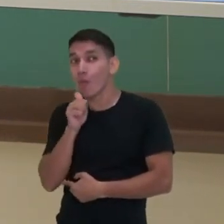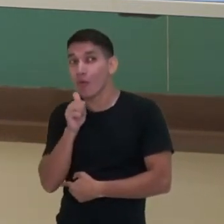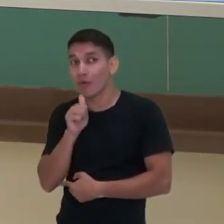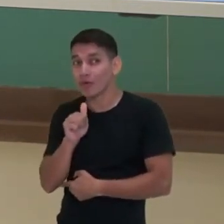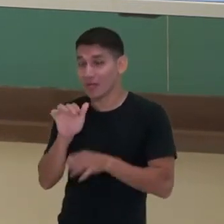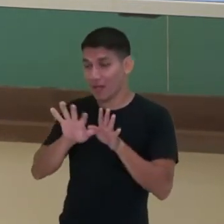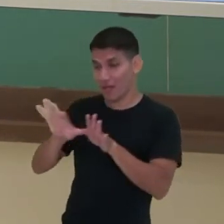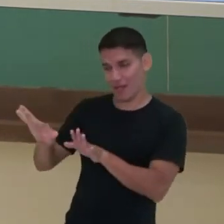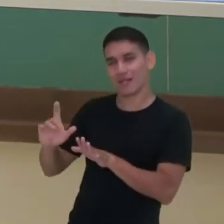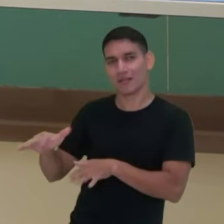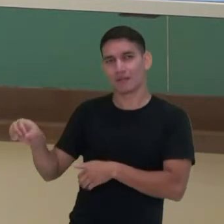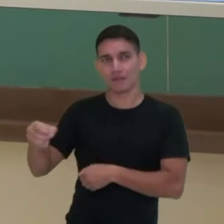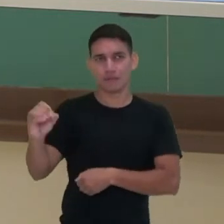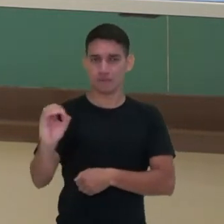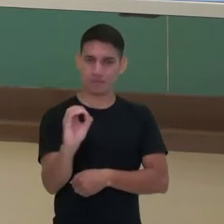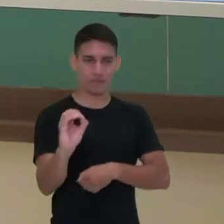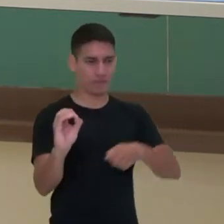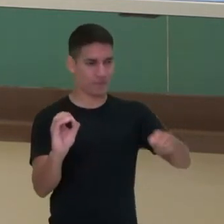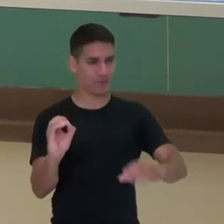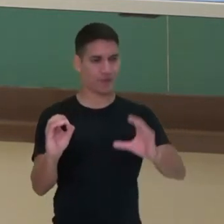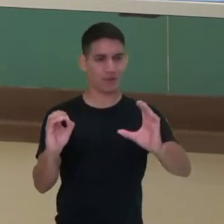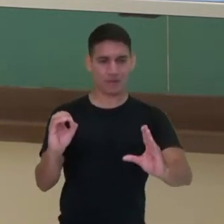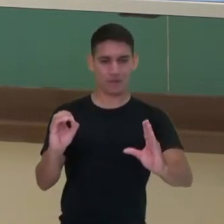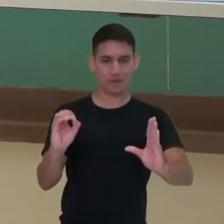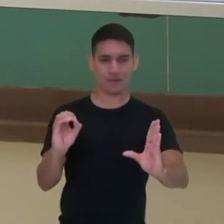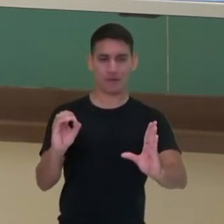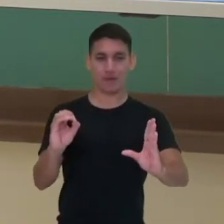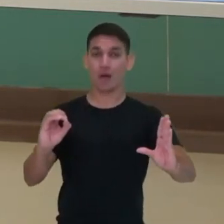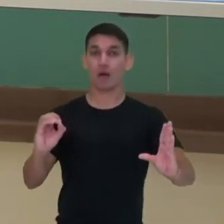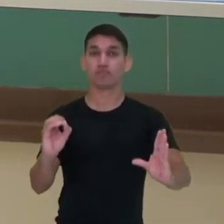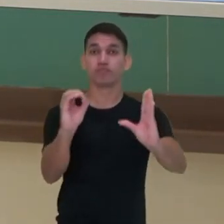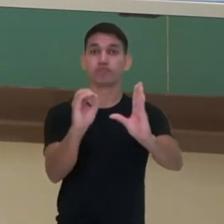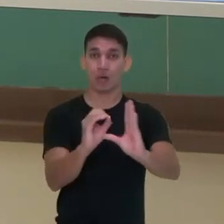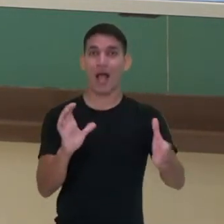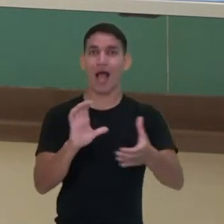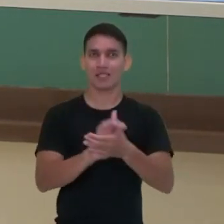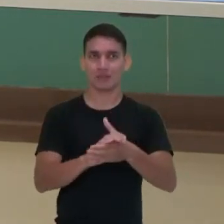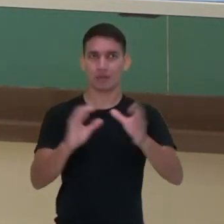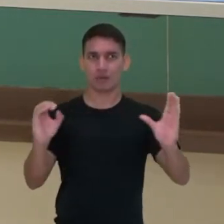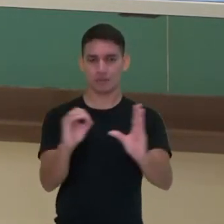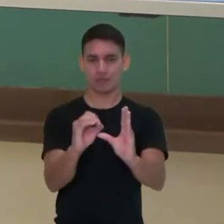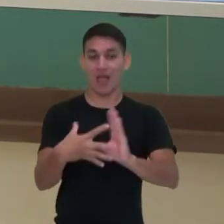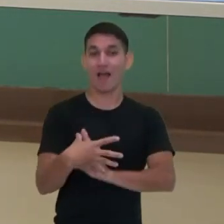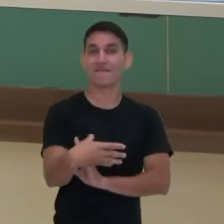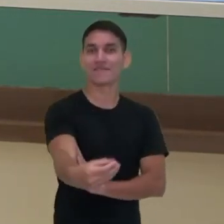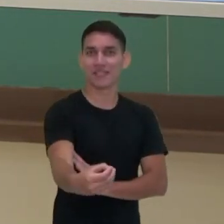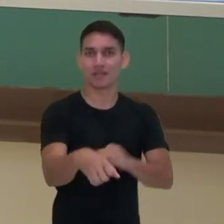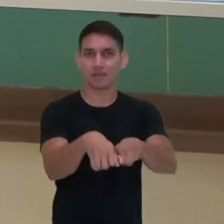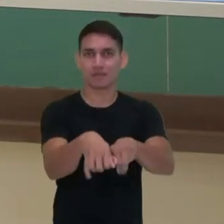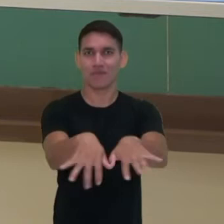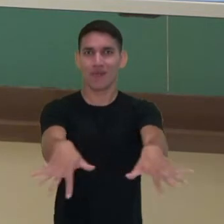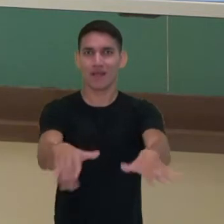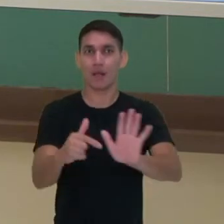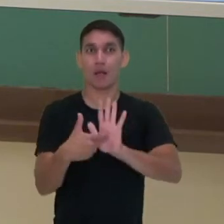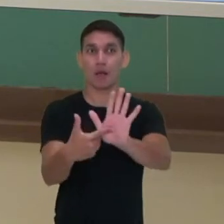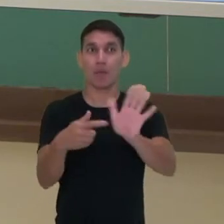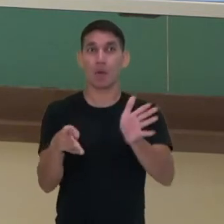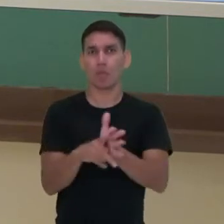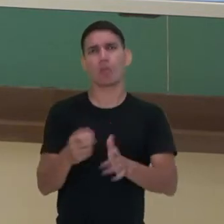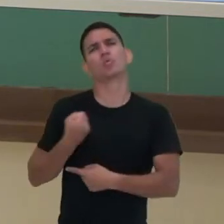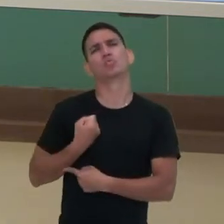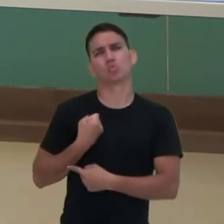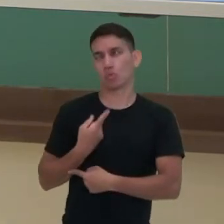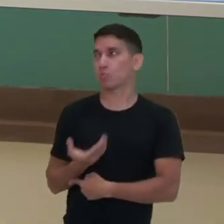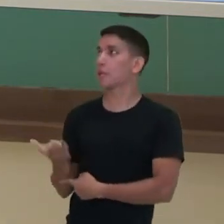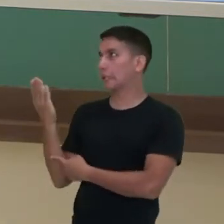dessa família com um homem dessa tiveram um casamento ali e tiveram um filho. Representamos através de números, tá?